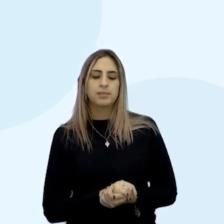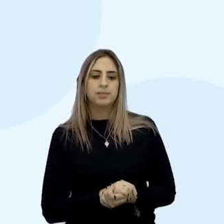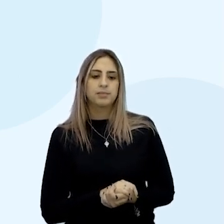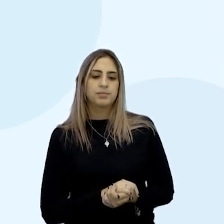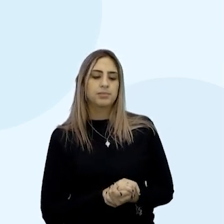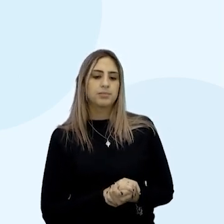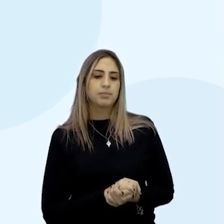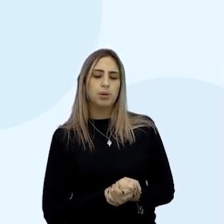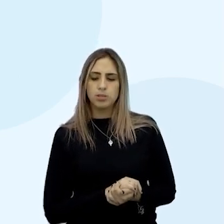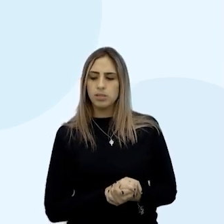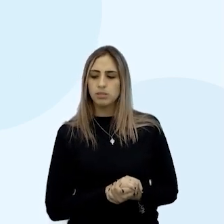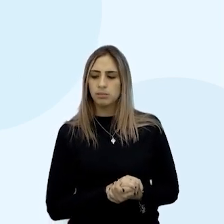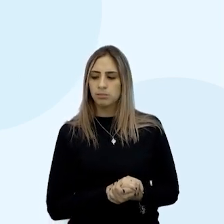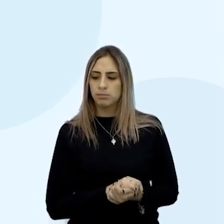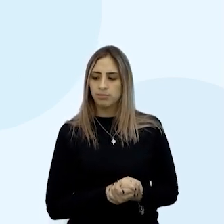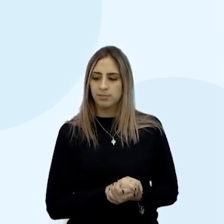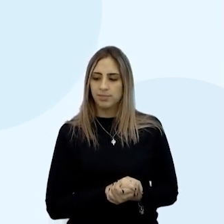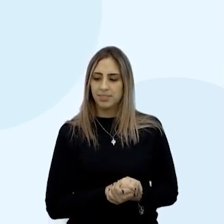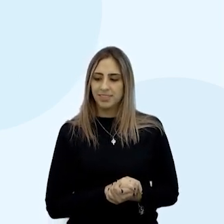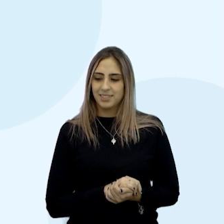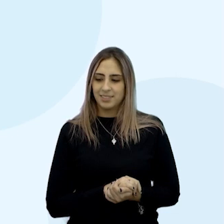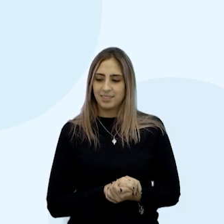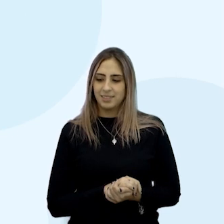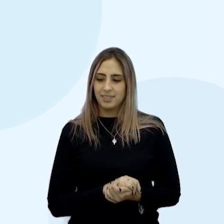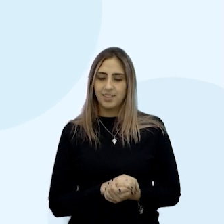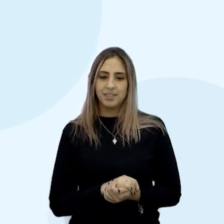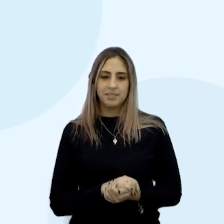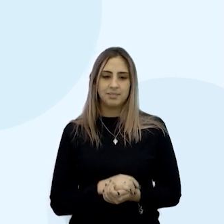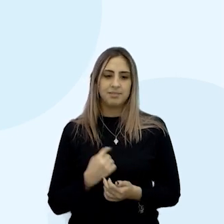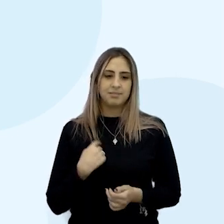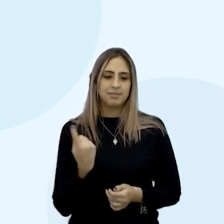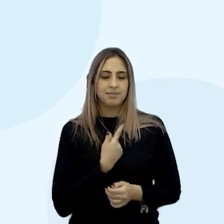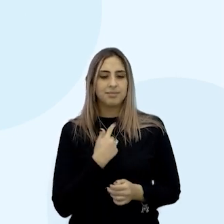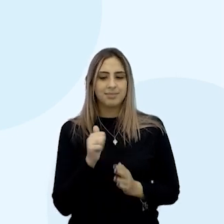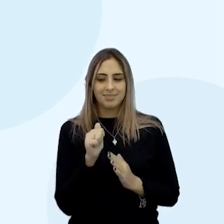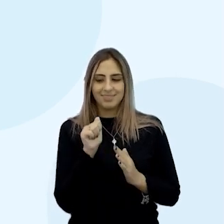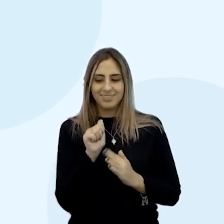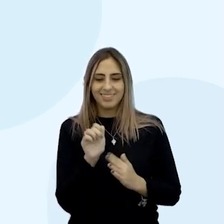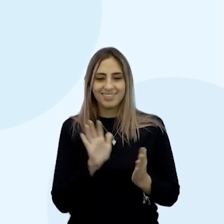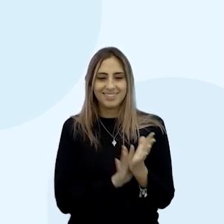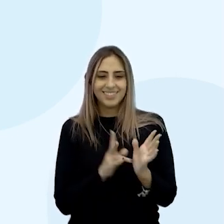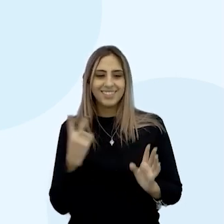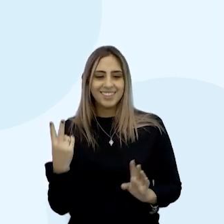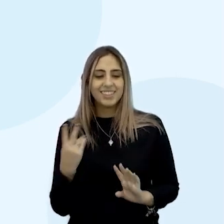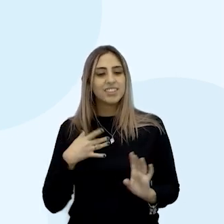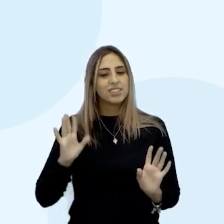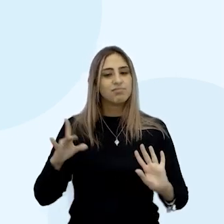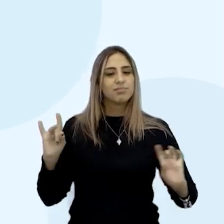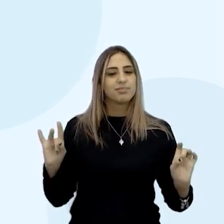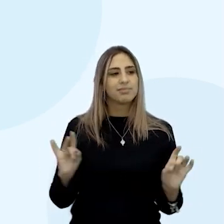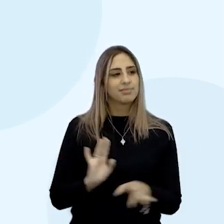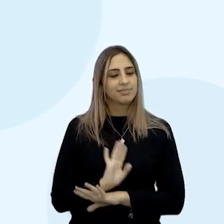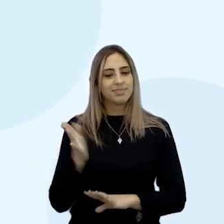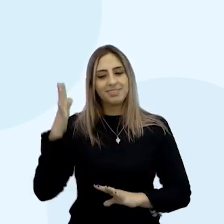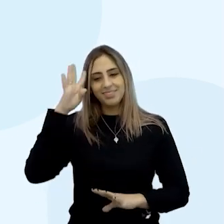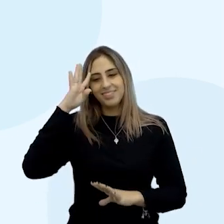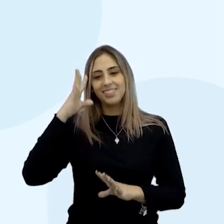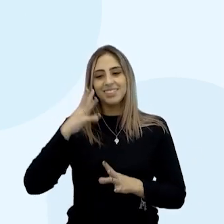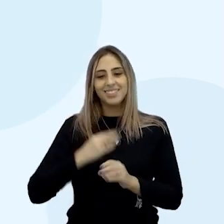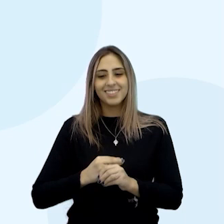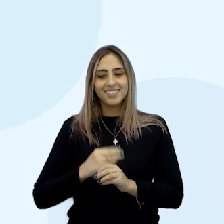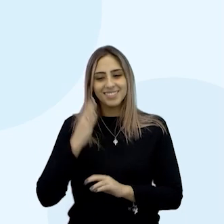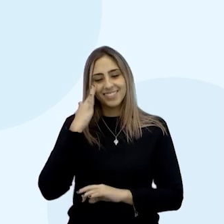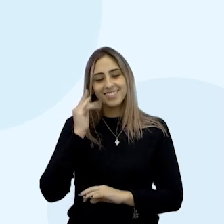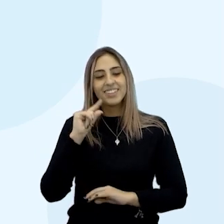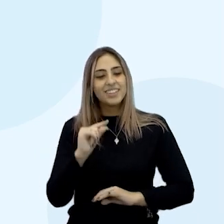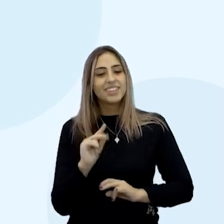e agora vocês, na verdade assim, uma primeira parte, estamos na atividade 2, né? Nós já terminamos, então vocês já entenderam um pouco.